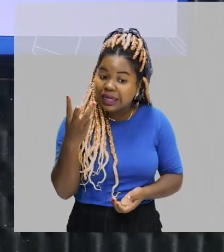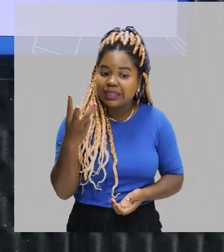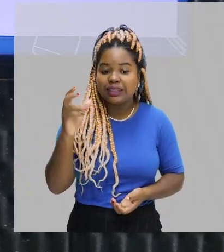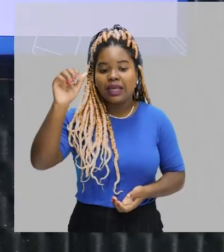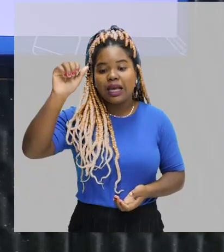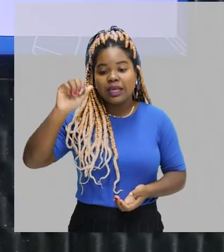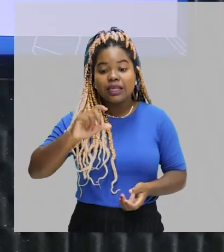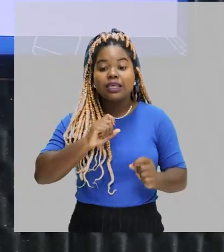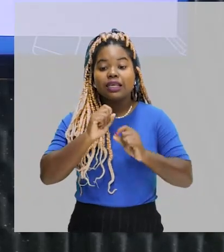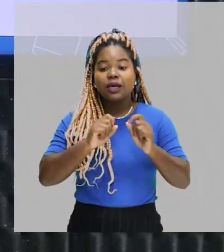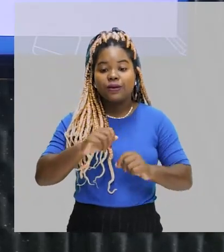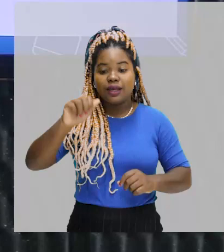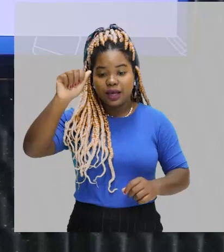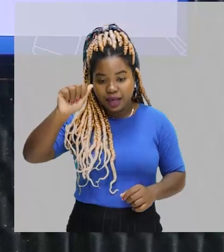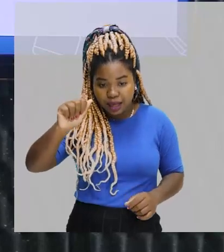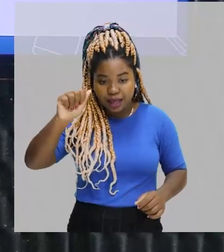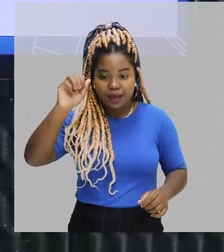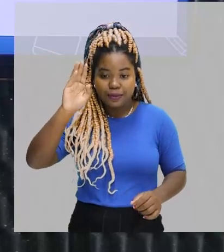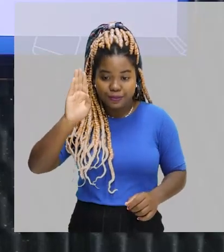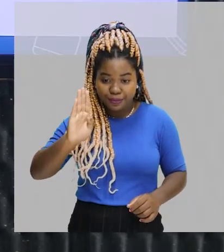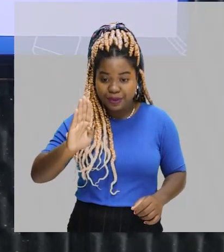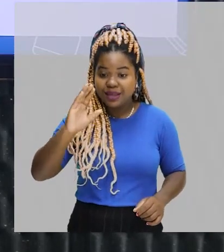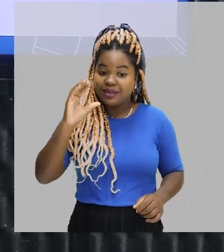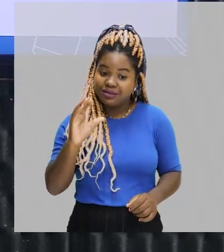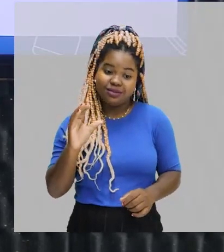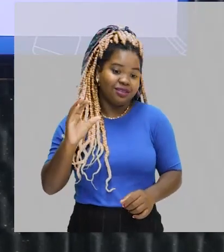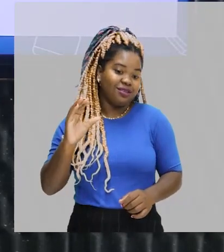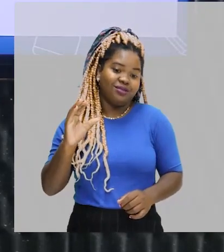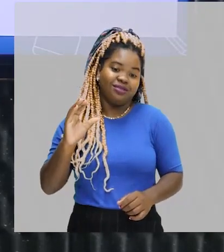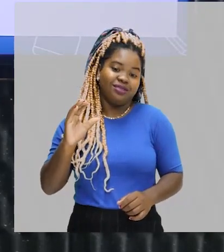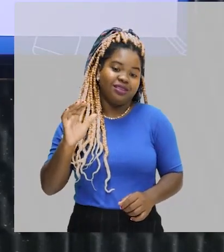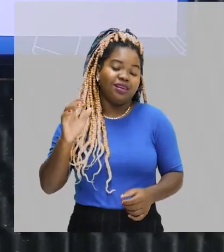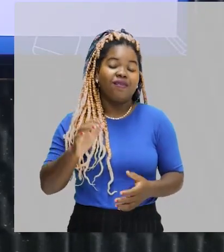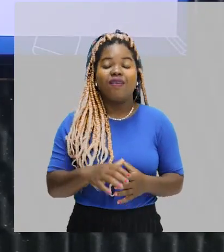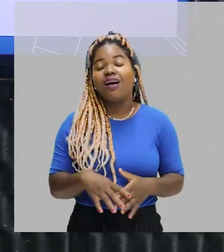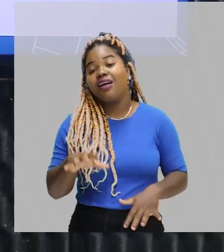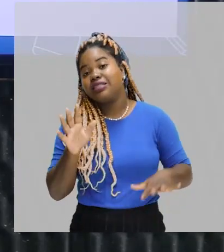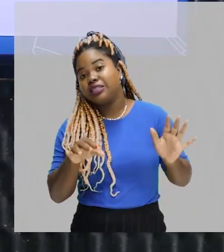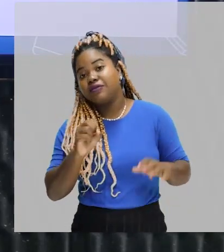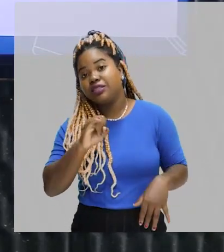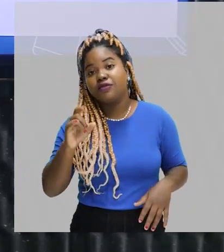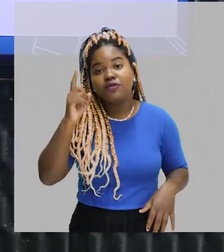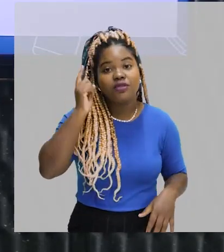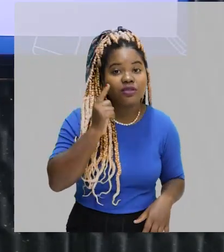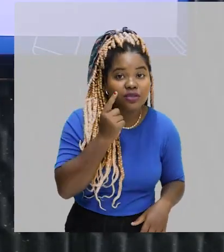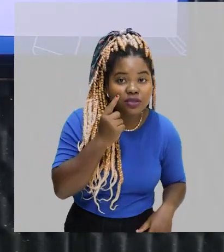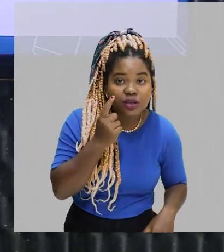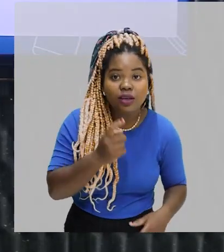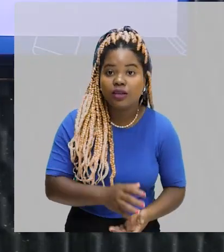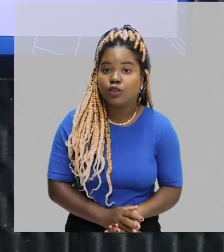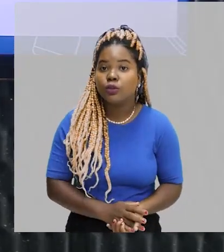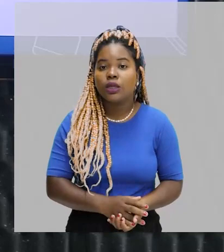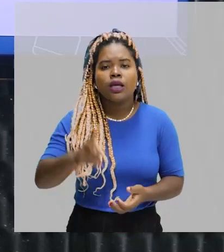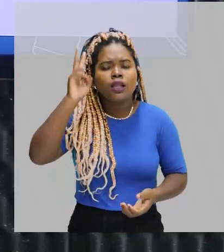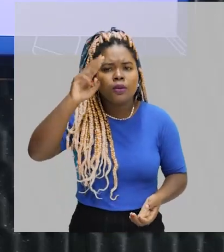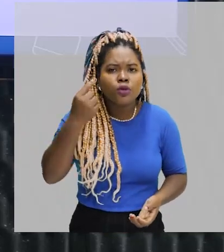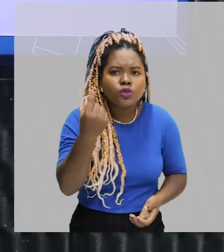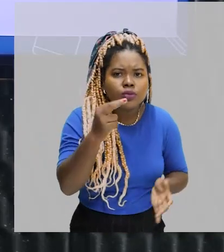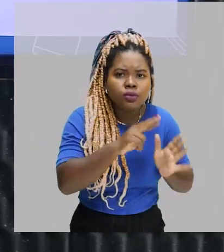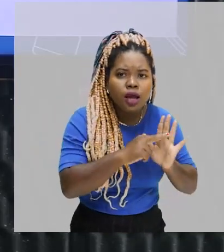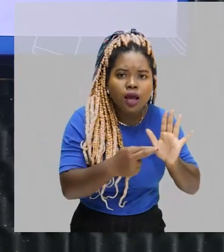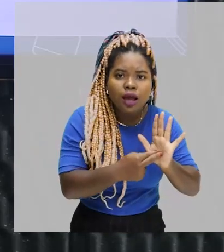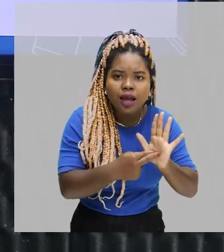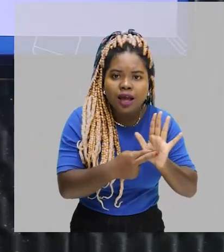não podes marcar. Então, fica fácil. Então, às vezes, se você tiver dúvidas, lembrou de uma